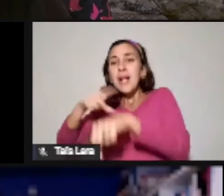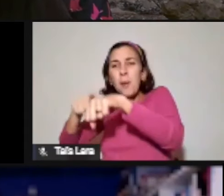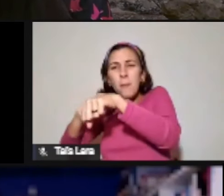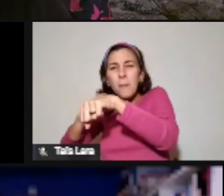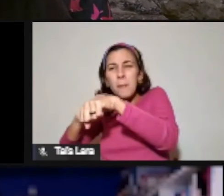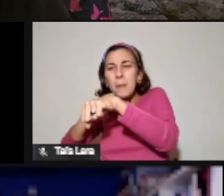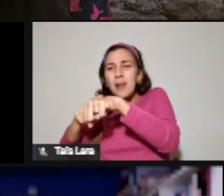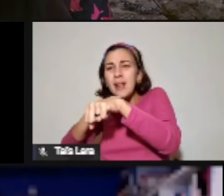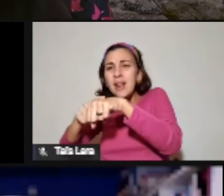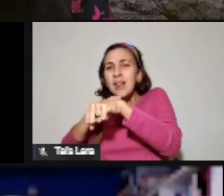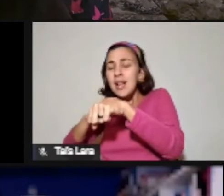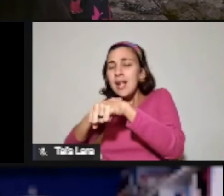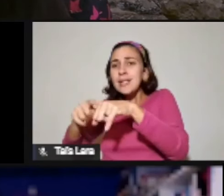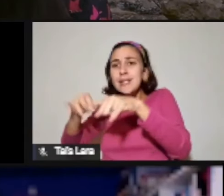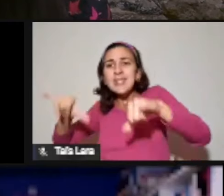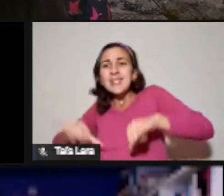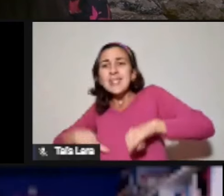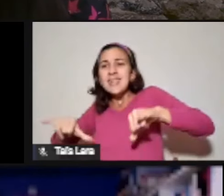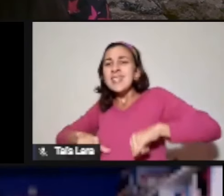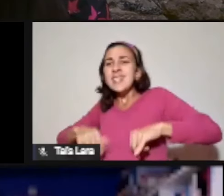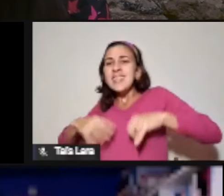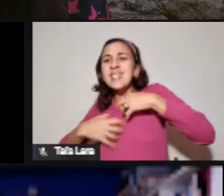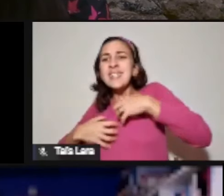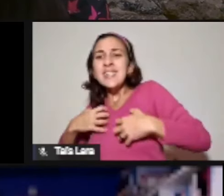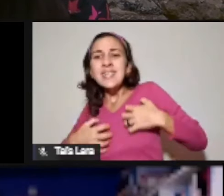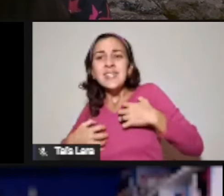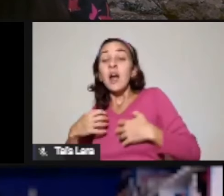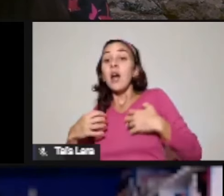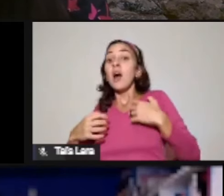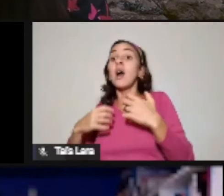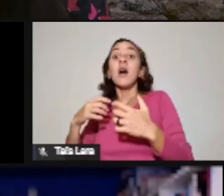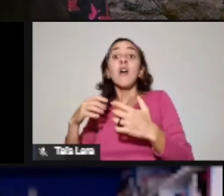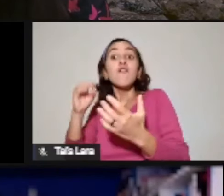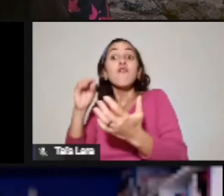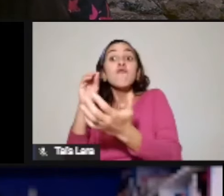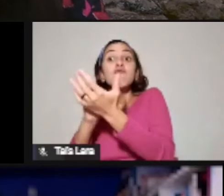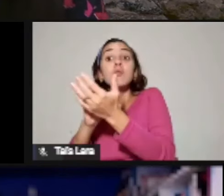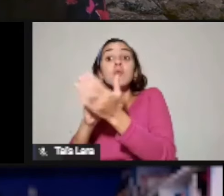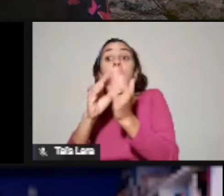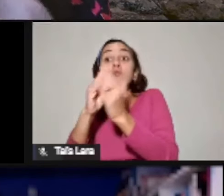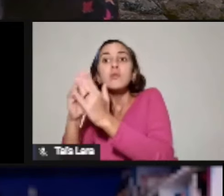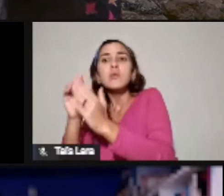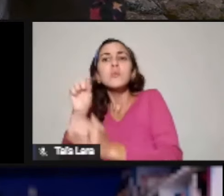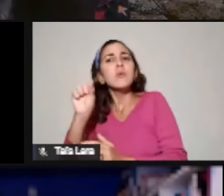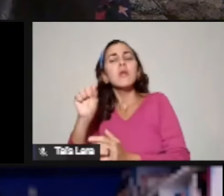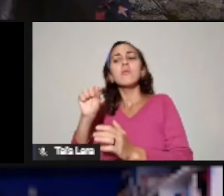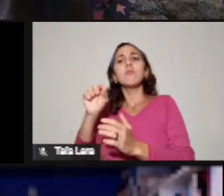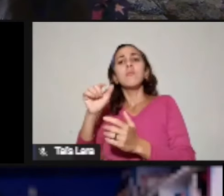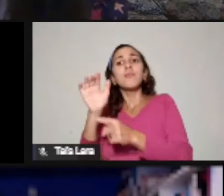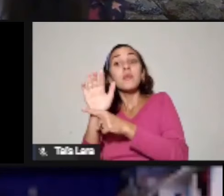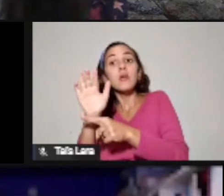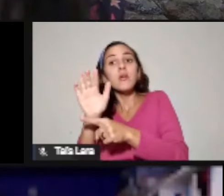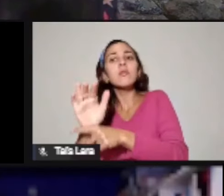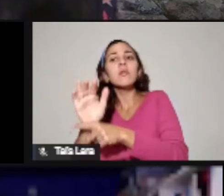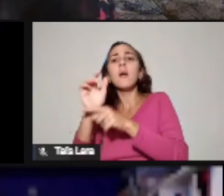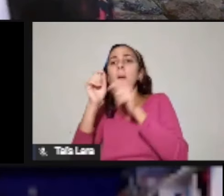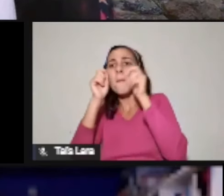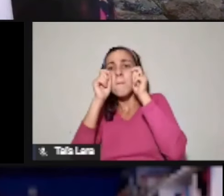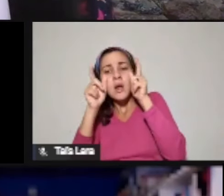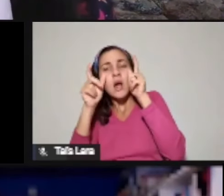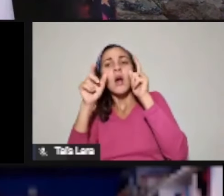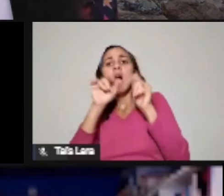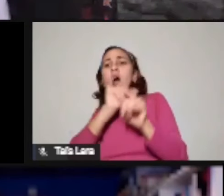conselho que demorou para ver, porque falavam que já acompanhavam a família e tudo mais. Aí tem várias questões envolvidas, mas a gente como sociedade